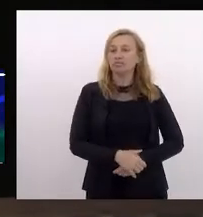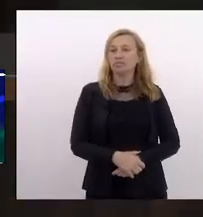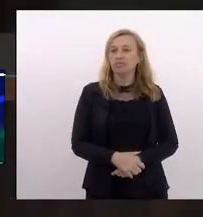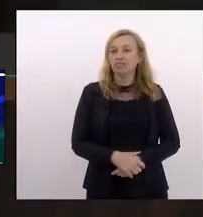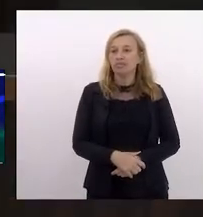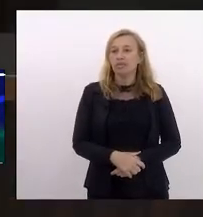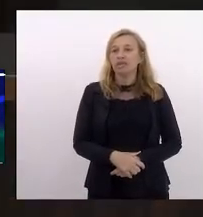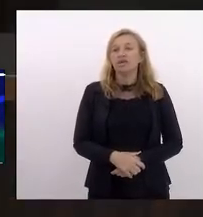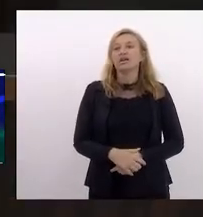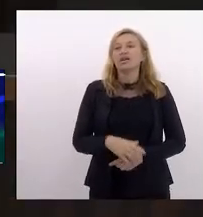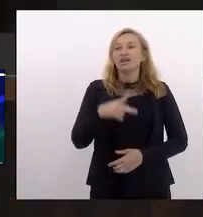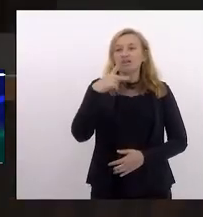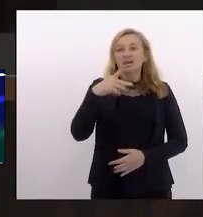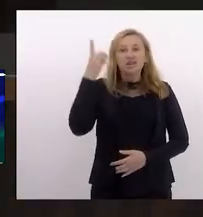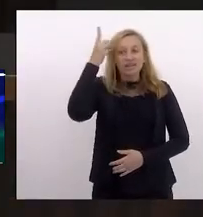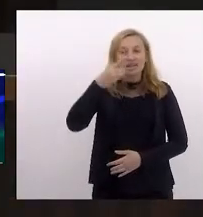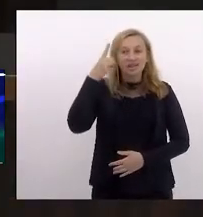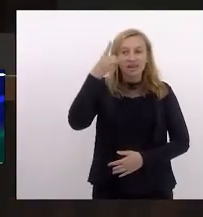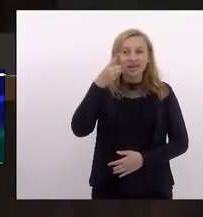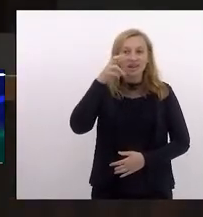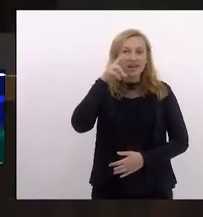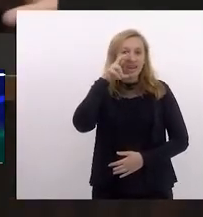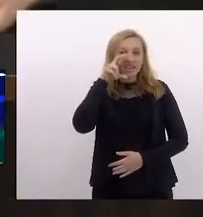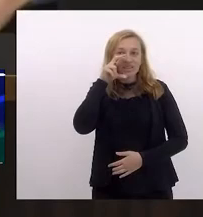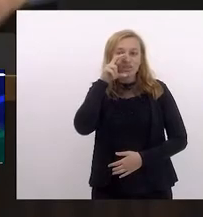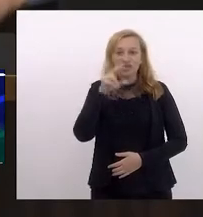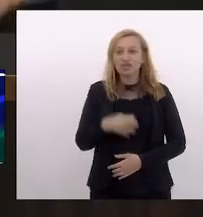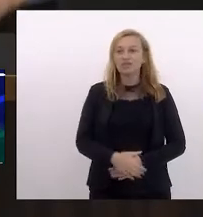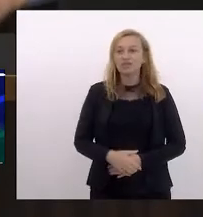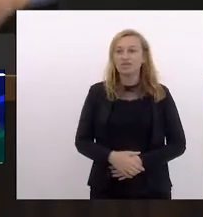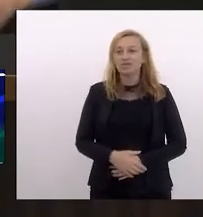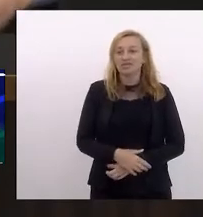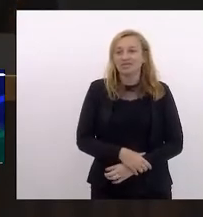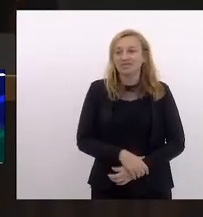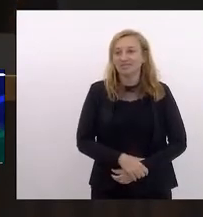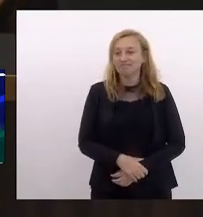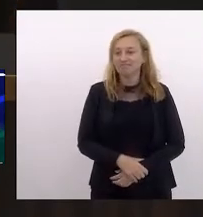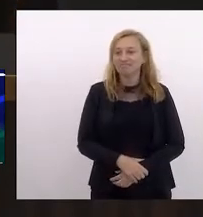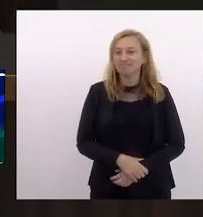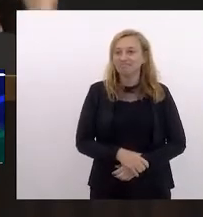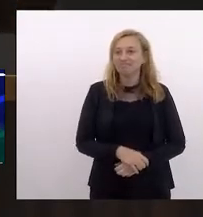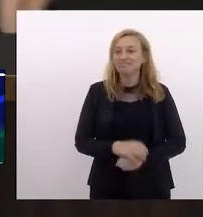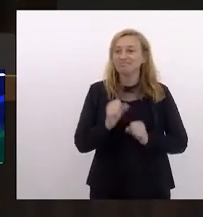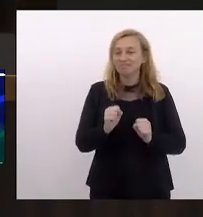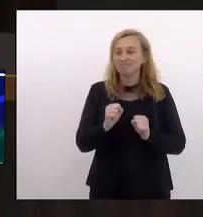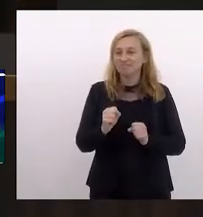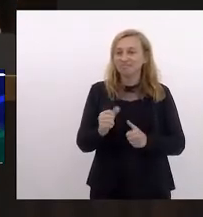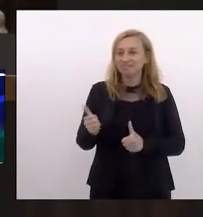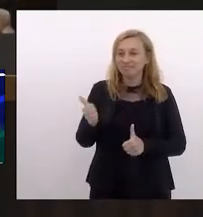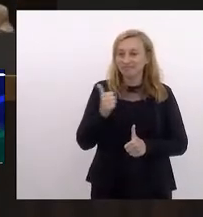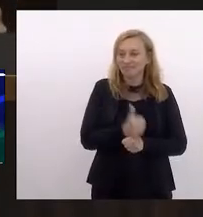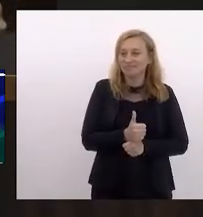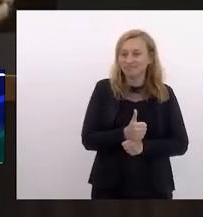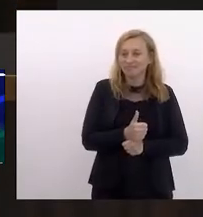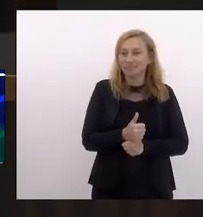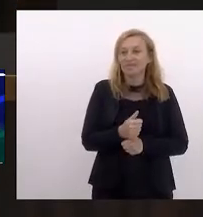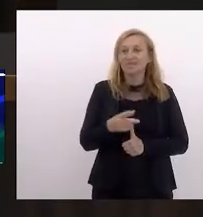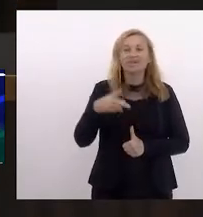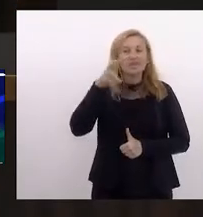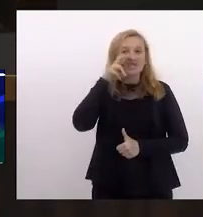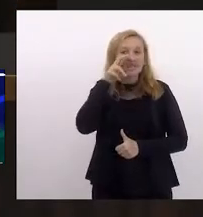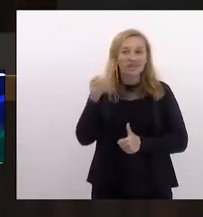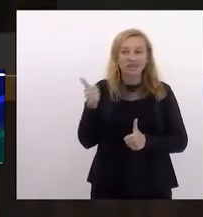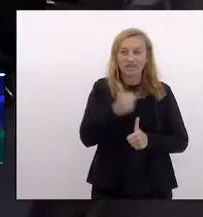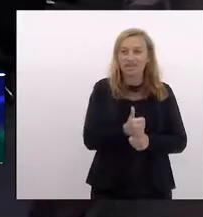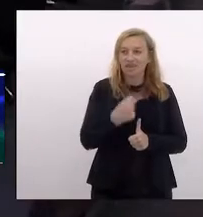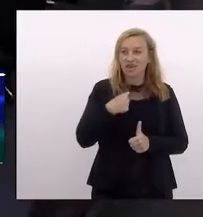o passo a palavra ao Deputado rosenverg Reis para que eu possa fazer o meu pronunciamento a presidência passa o presente